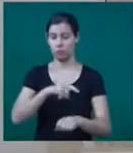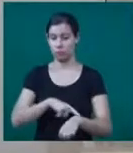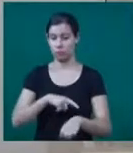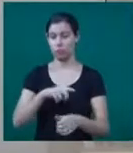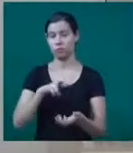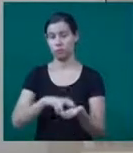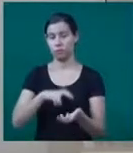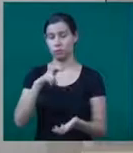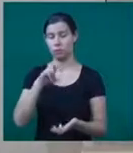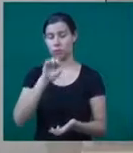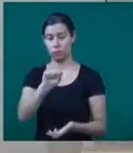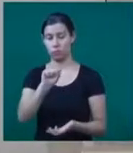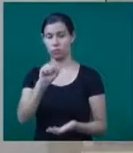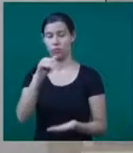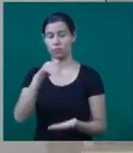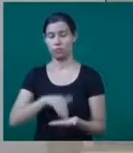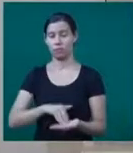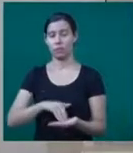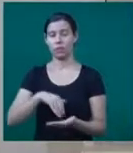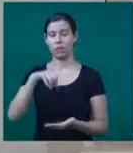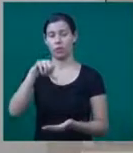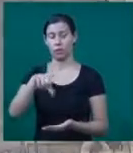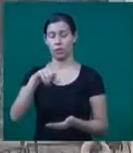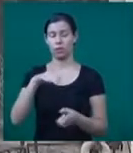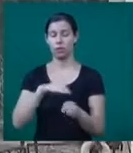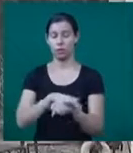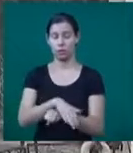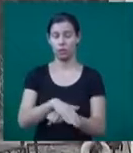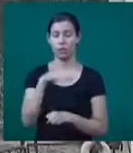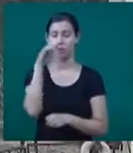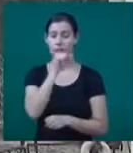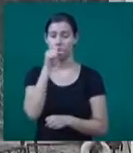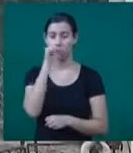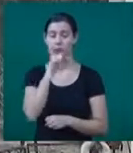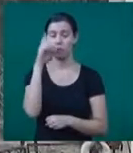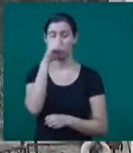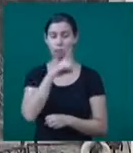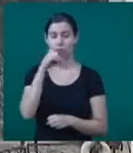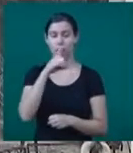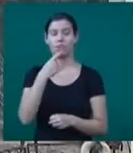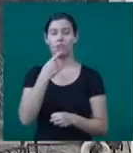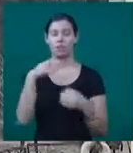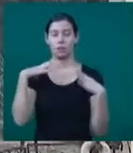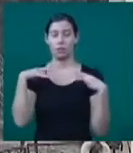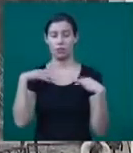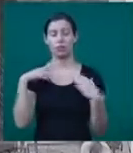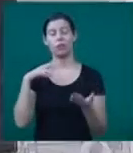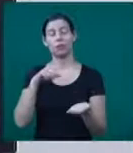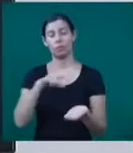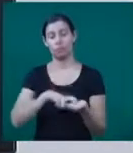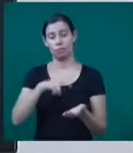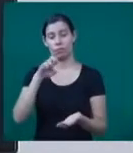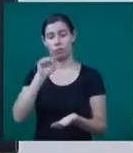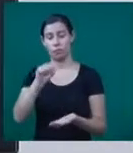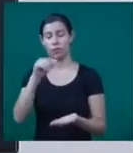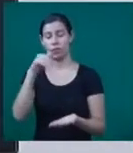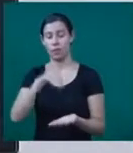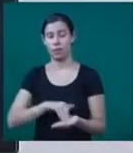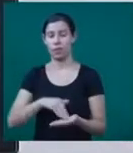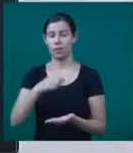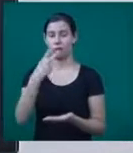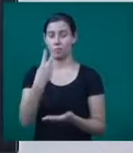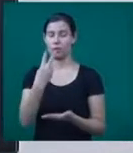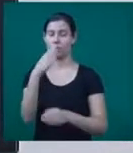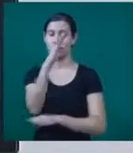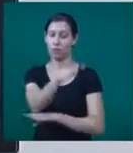aos sábados, domingos e feriados, de 8 da manhã às 2 da tarde, no Sesc de Uberlândia, rua Benjamin Constant, número